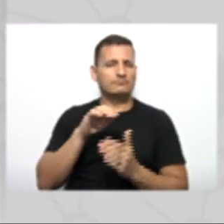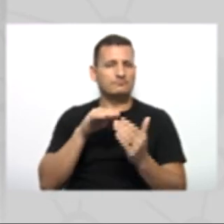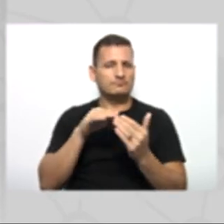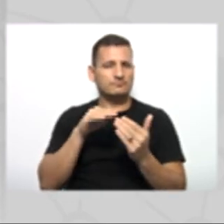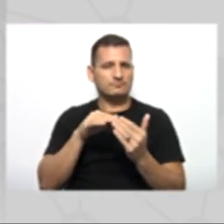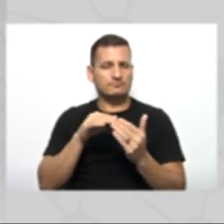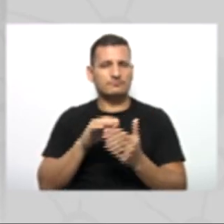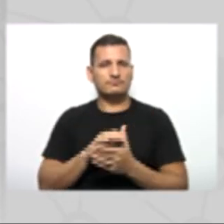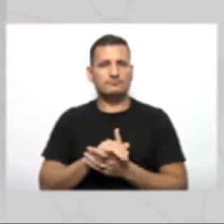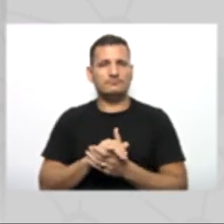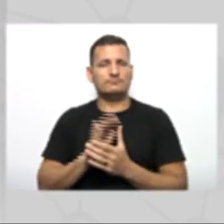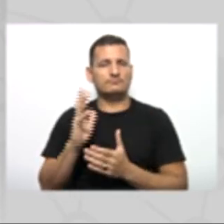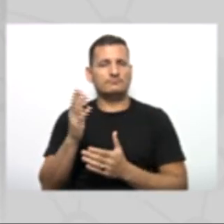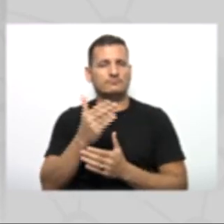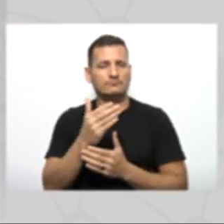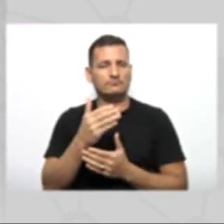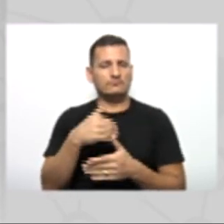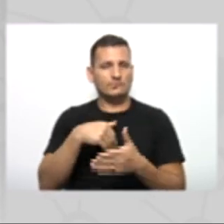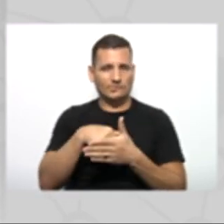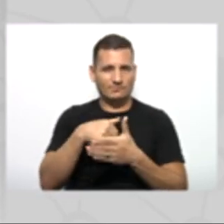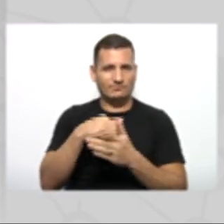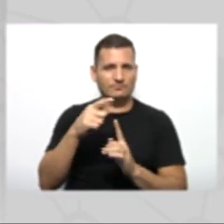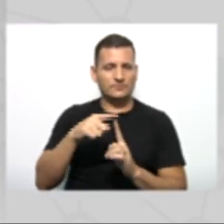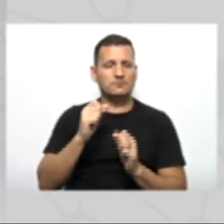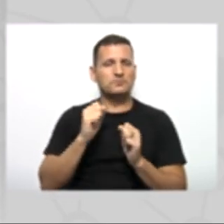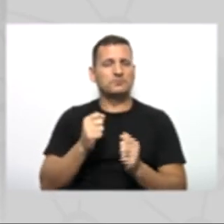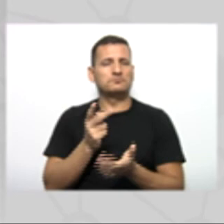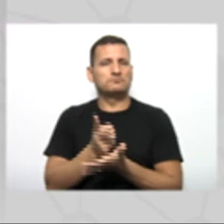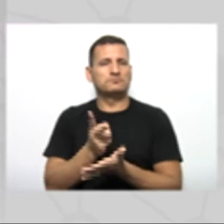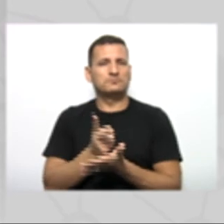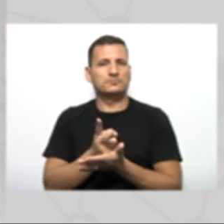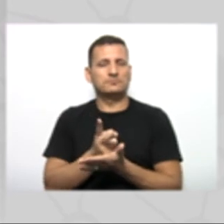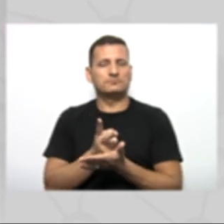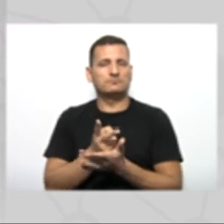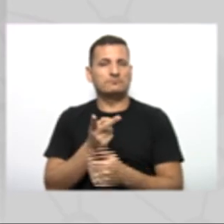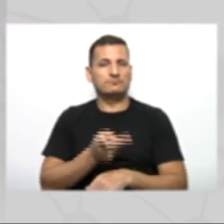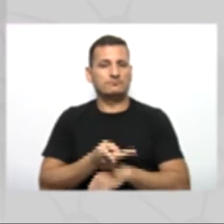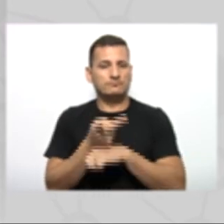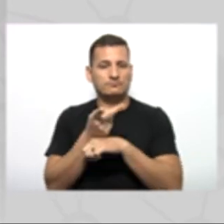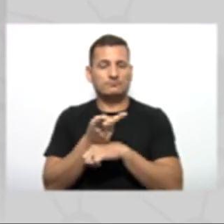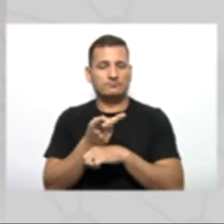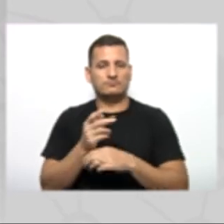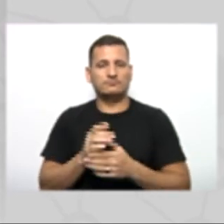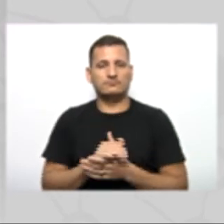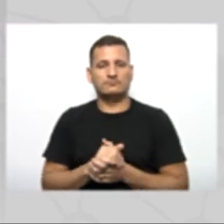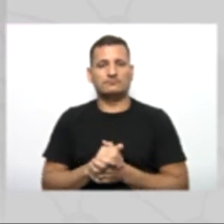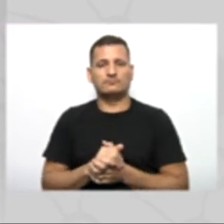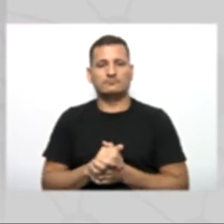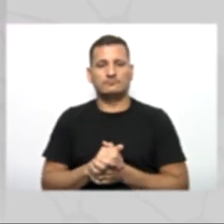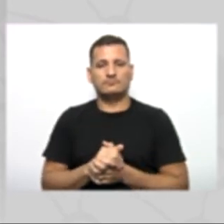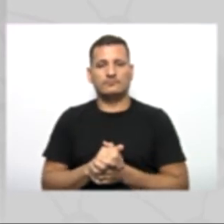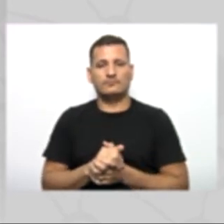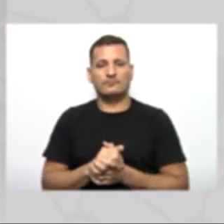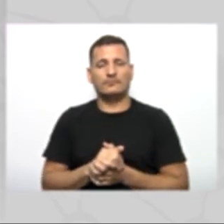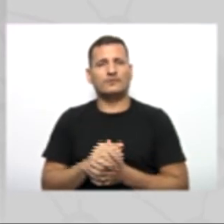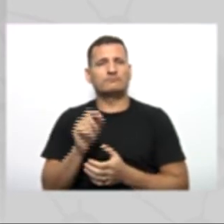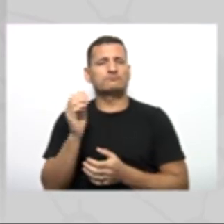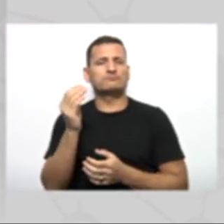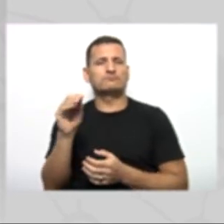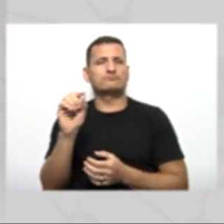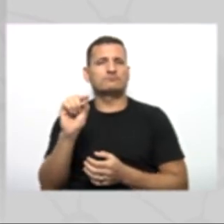todo time pode jogar o mesmo campeonato? Pode. Então eu posso dizer que esse campeonato aqui é o